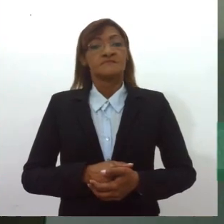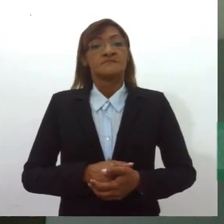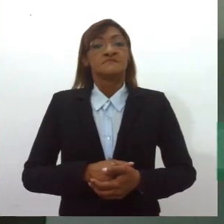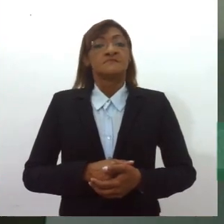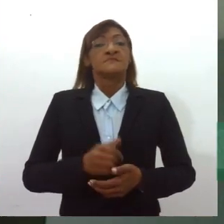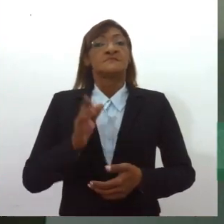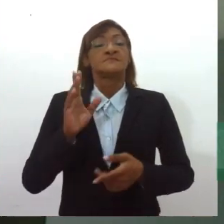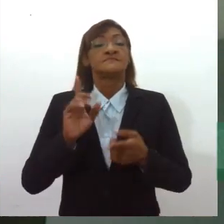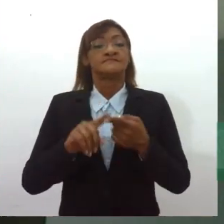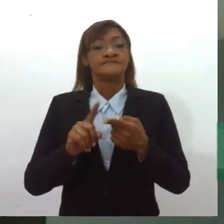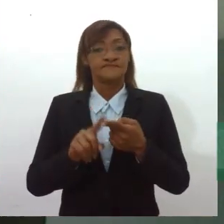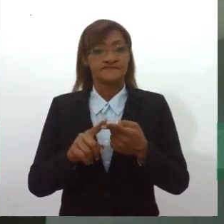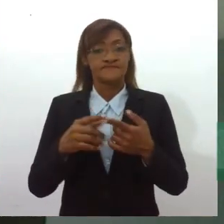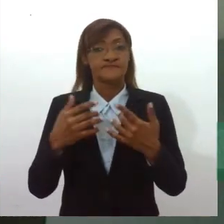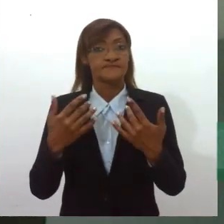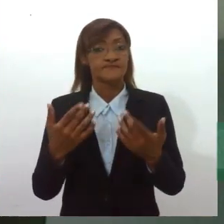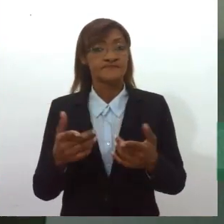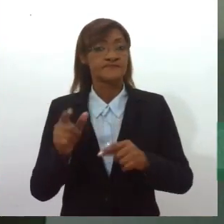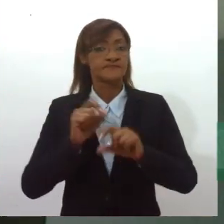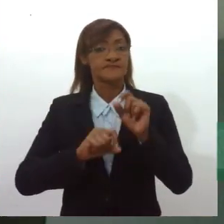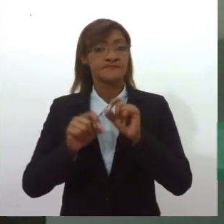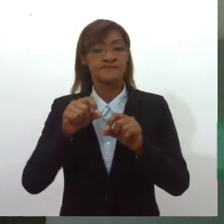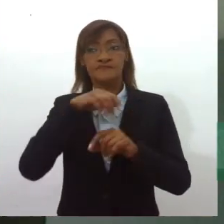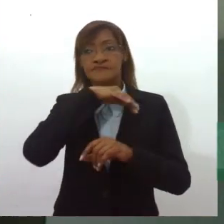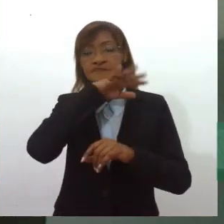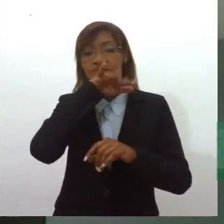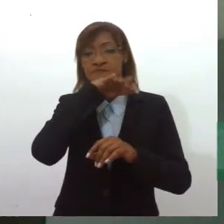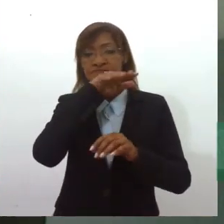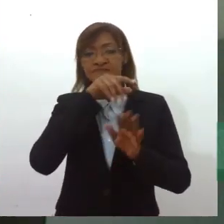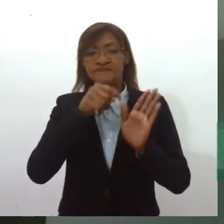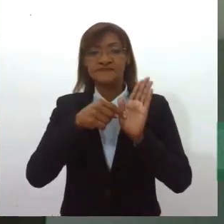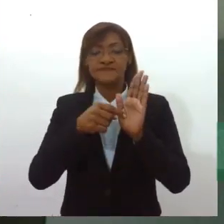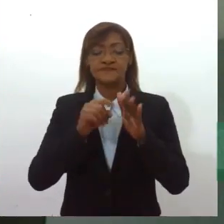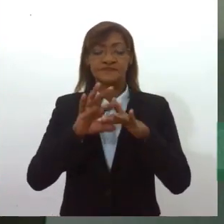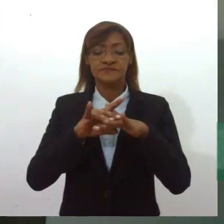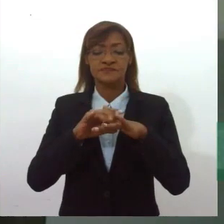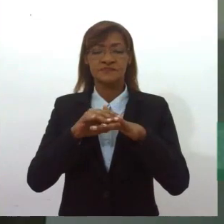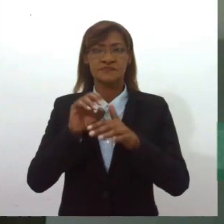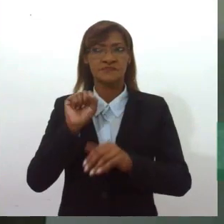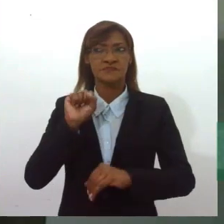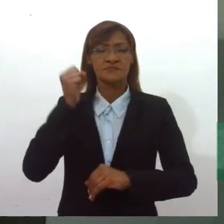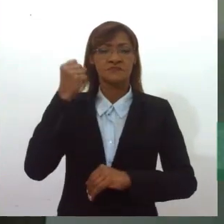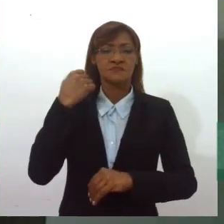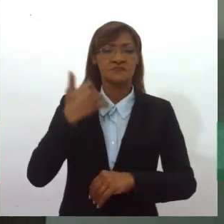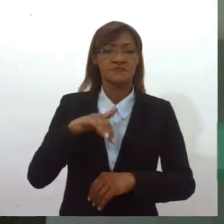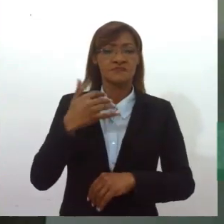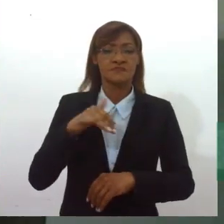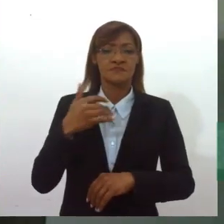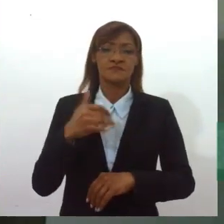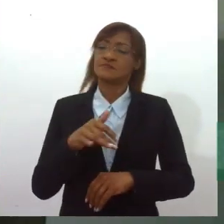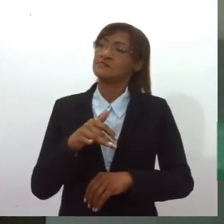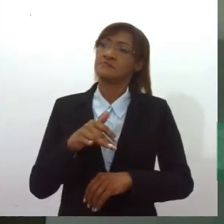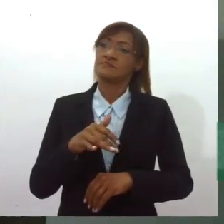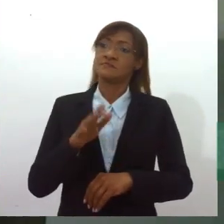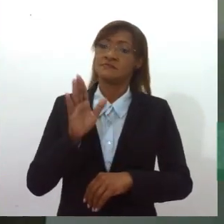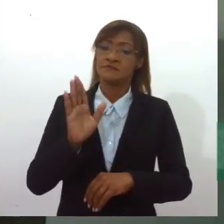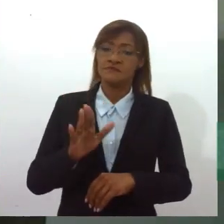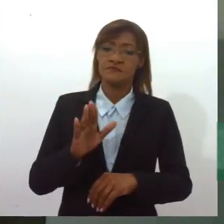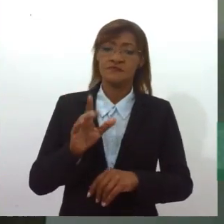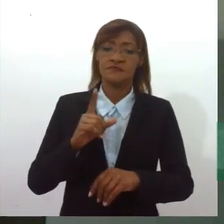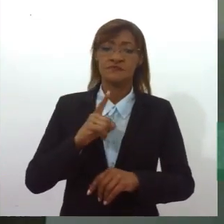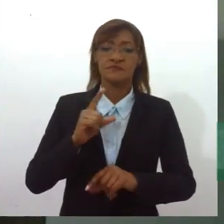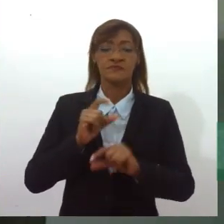eutanásia é o caso dos animais apresentarem doenças graves ou risco aí à saúde pública né